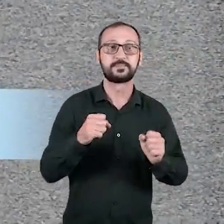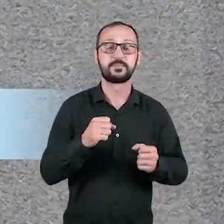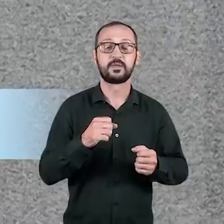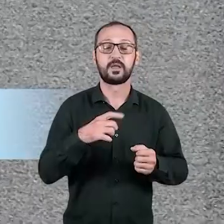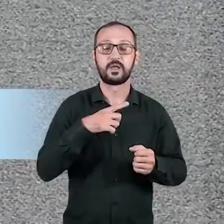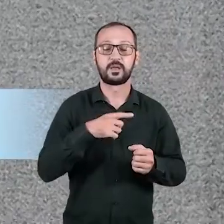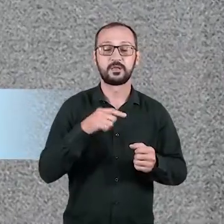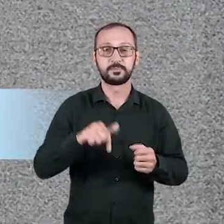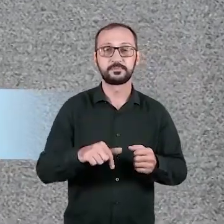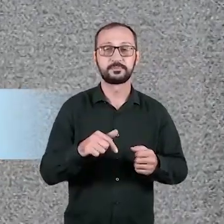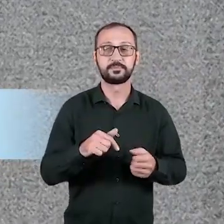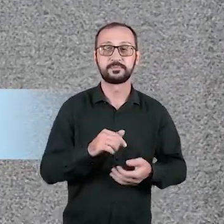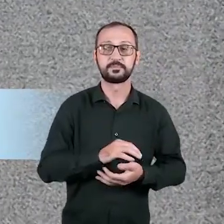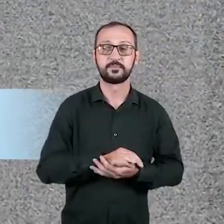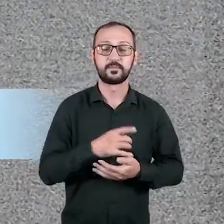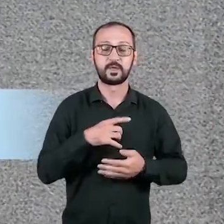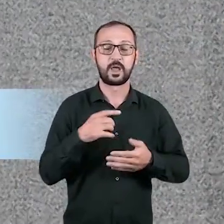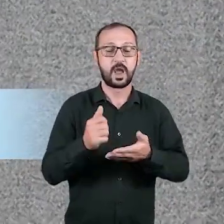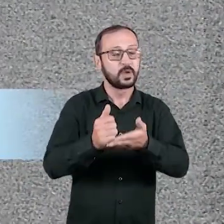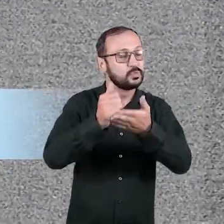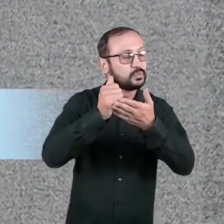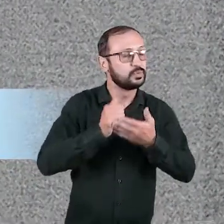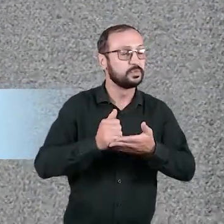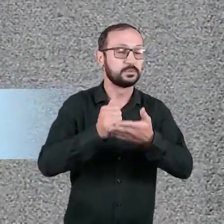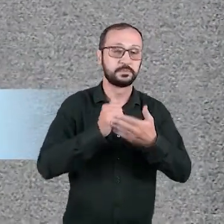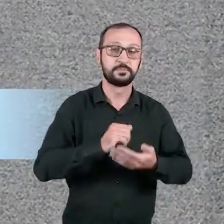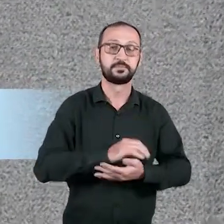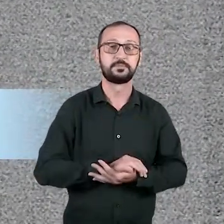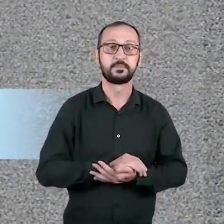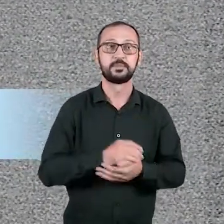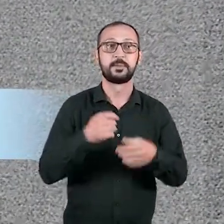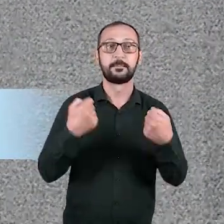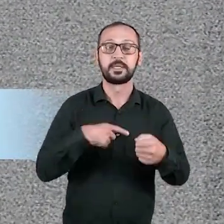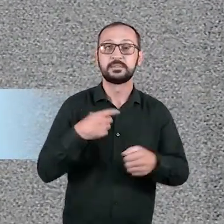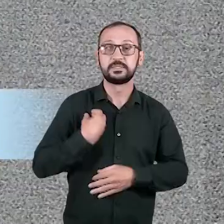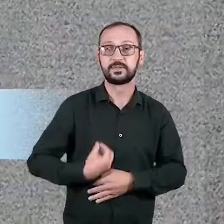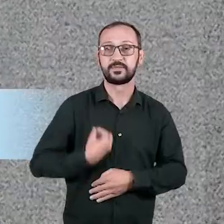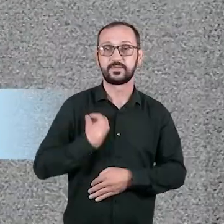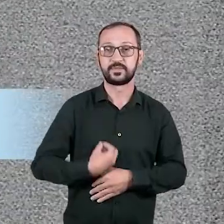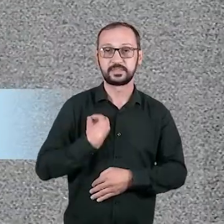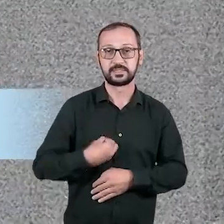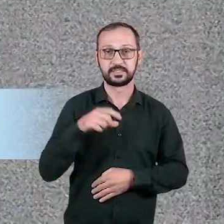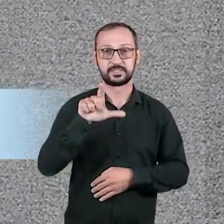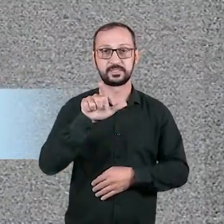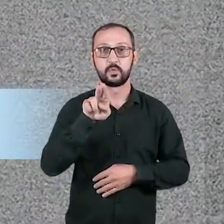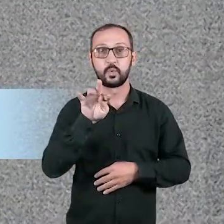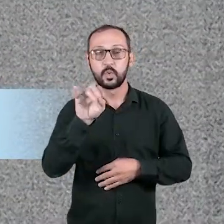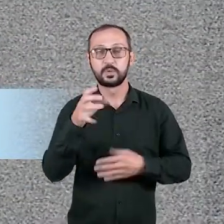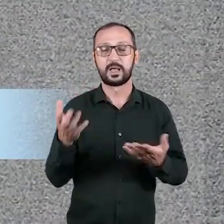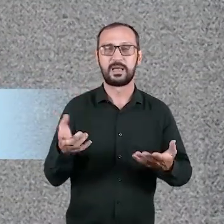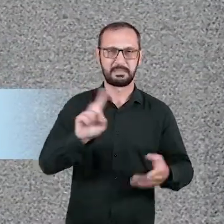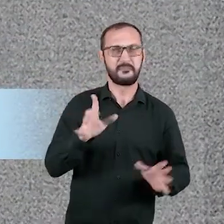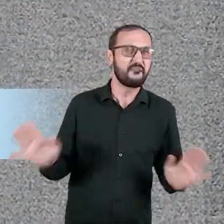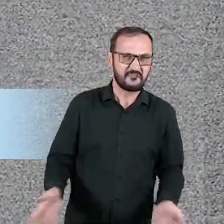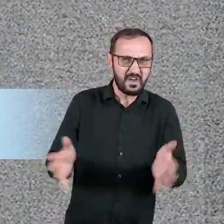infelizmente, a psicologia auxilia muito isso. Mas precisa vivenciar esse luto. E essa